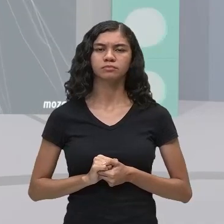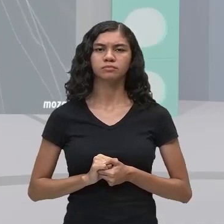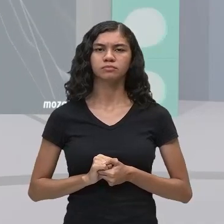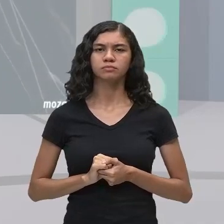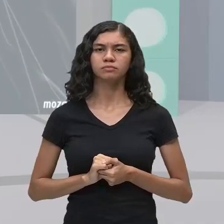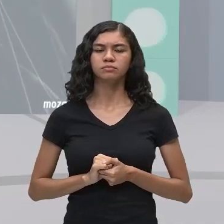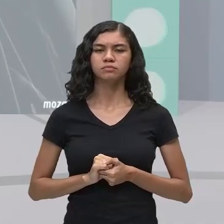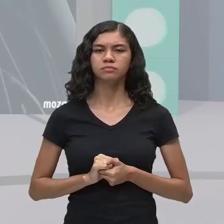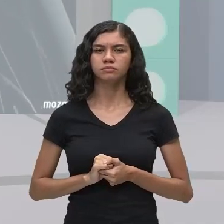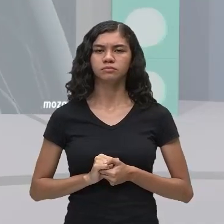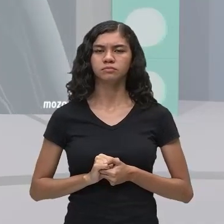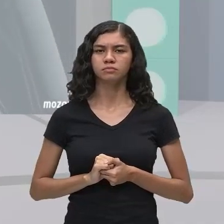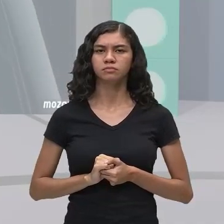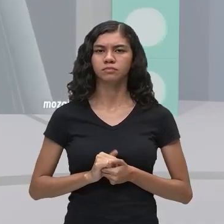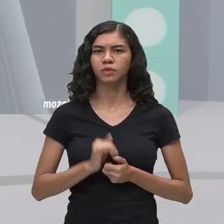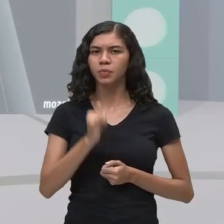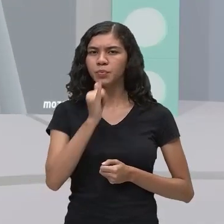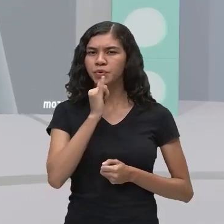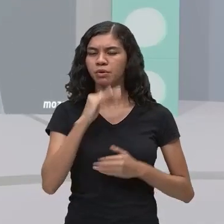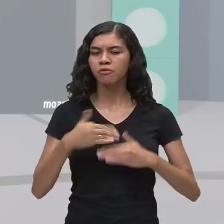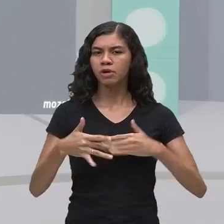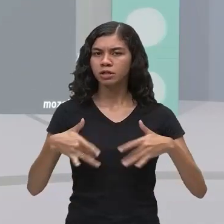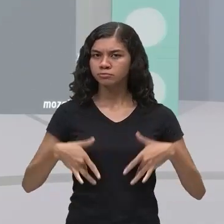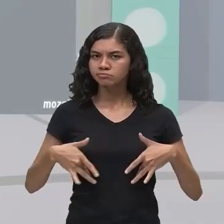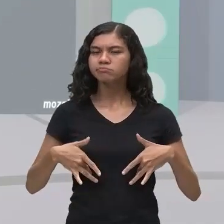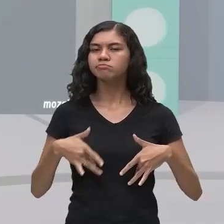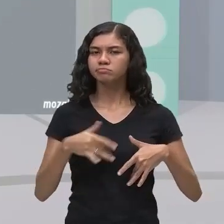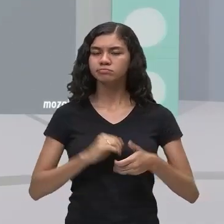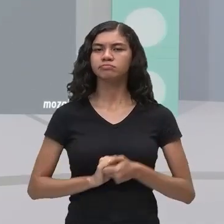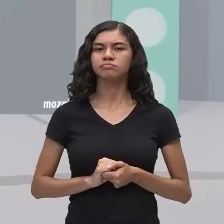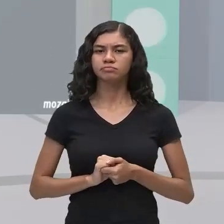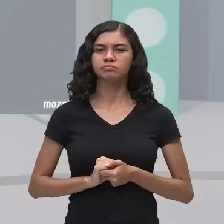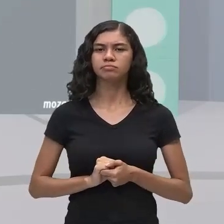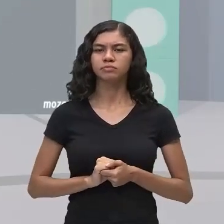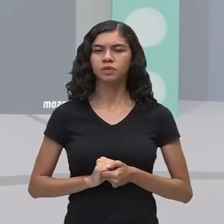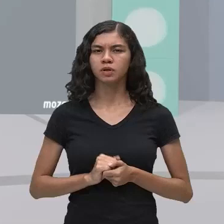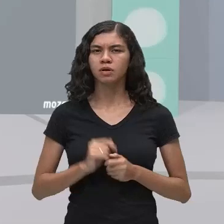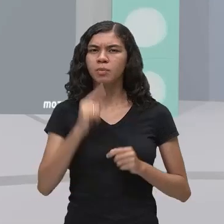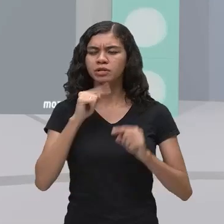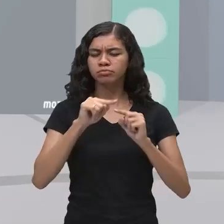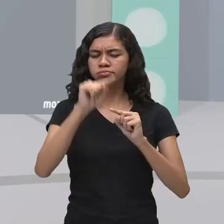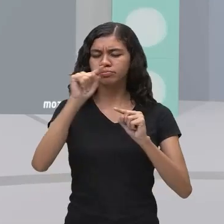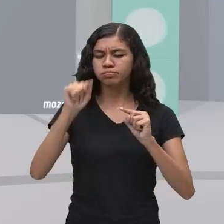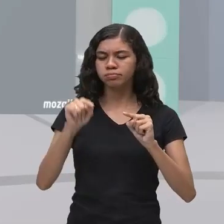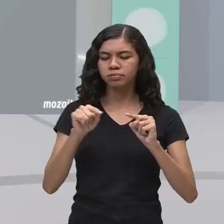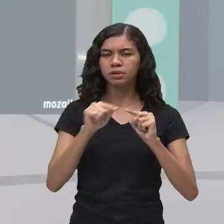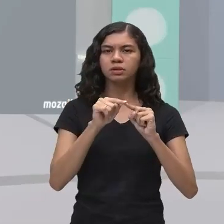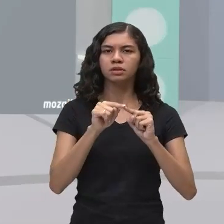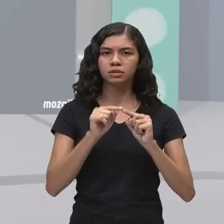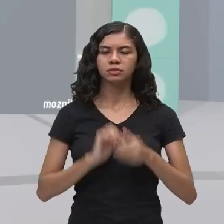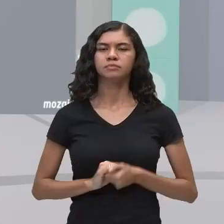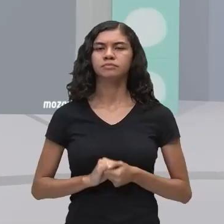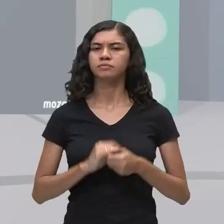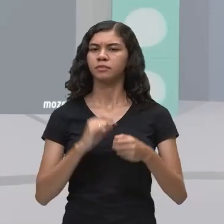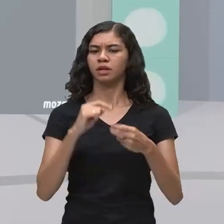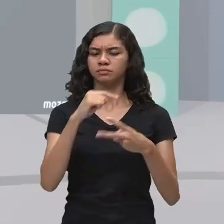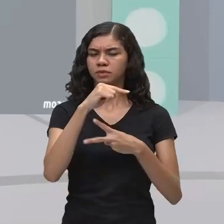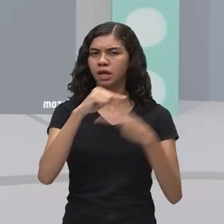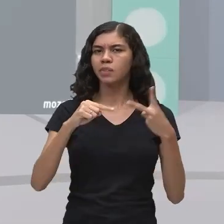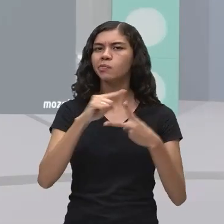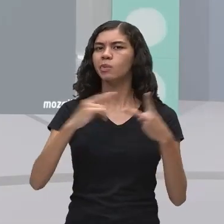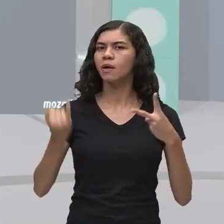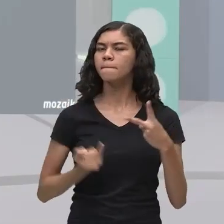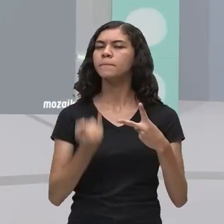localizadas acima de cada um dos nossos rins. Elas têm um formato piramidal. Essas glândulas elas são muito importantes porque